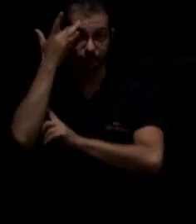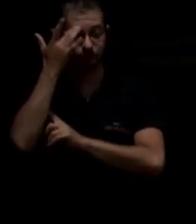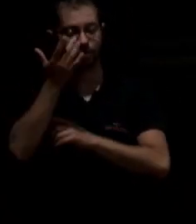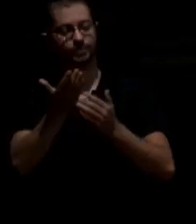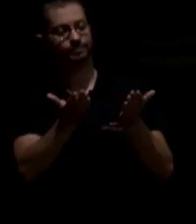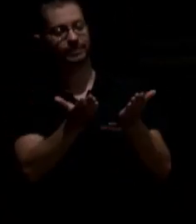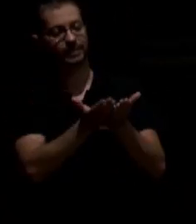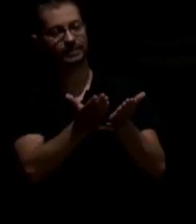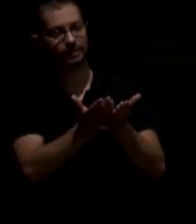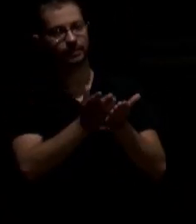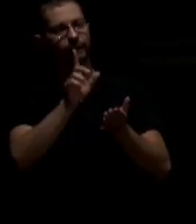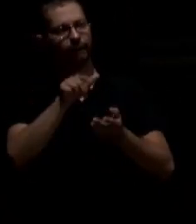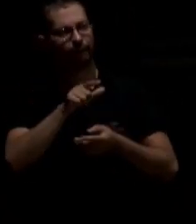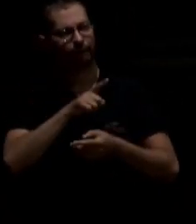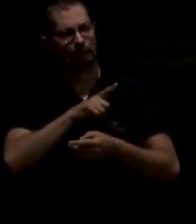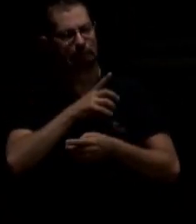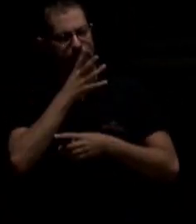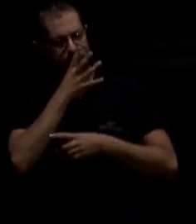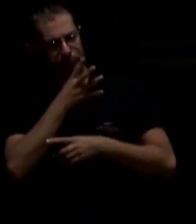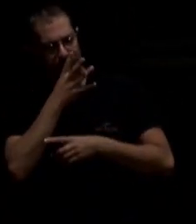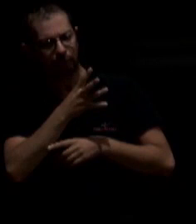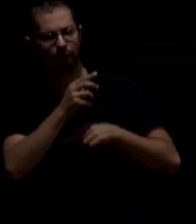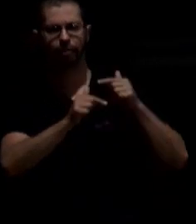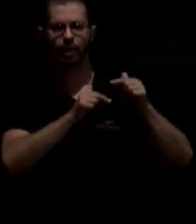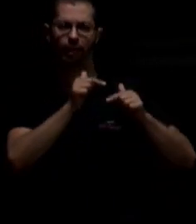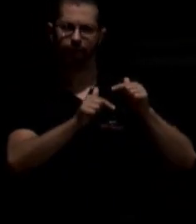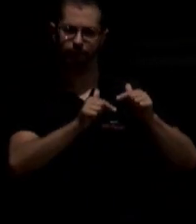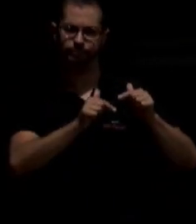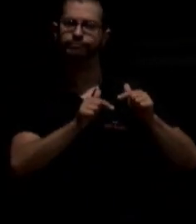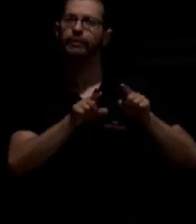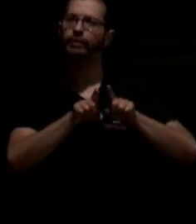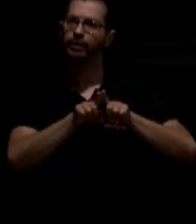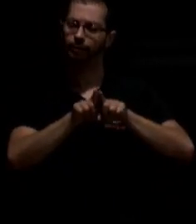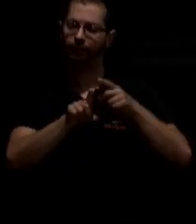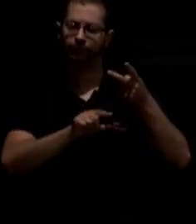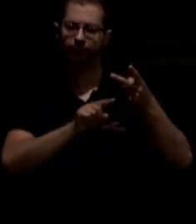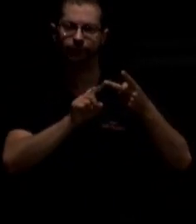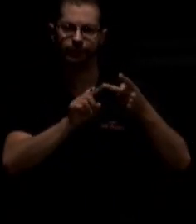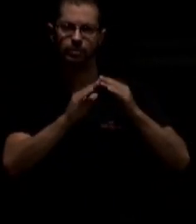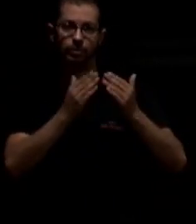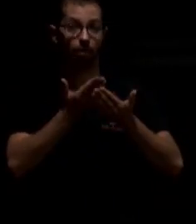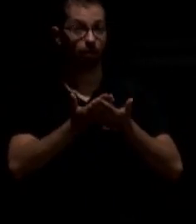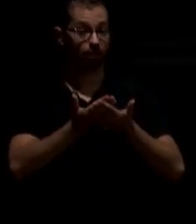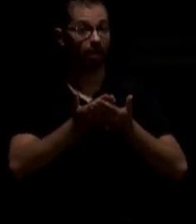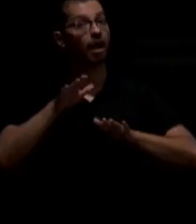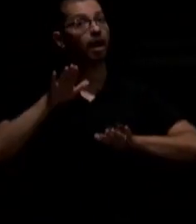no trabalho, na escola, muitas vezes dentro da própria